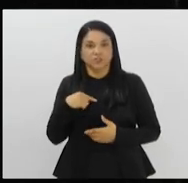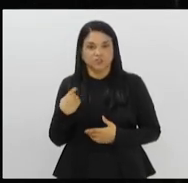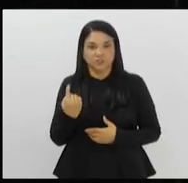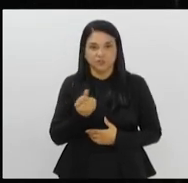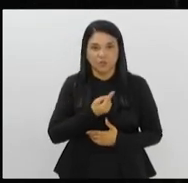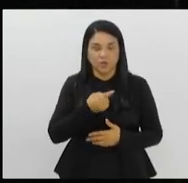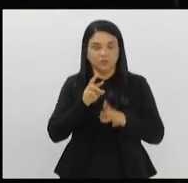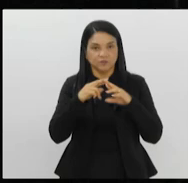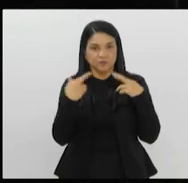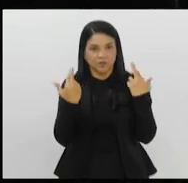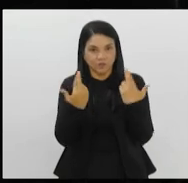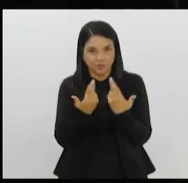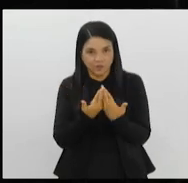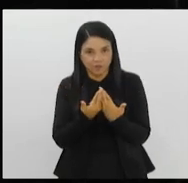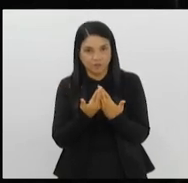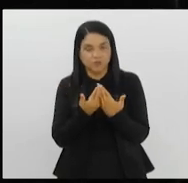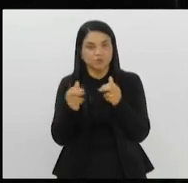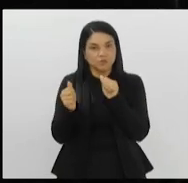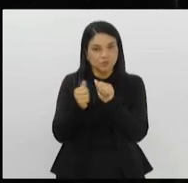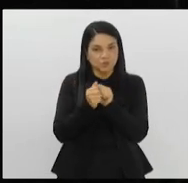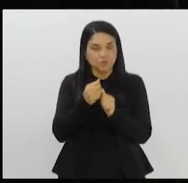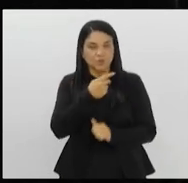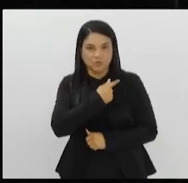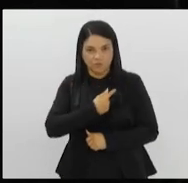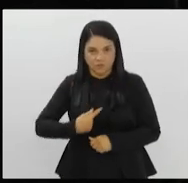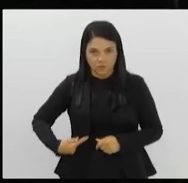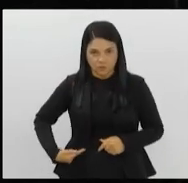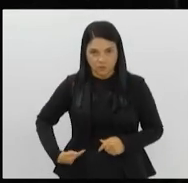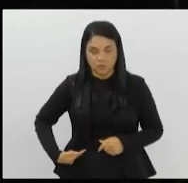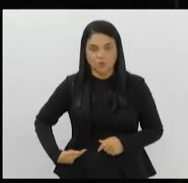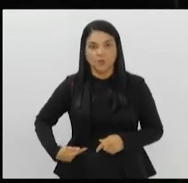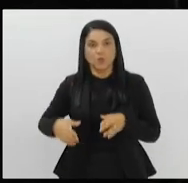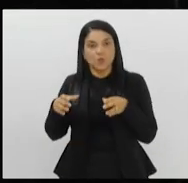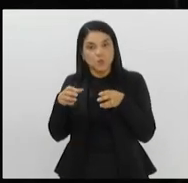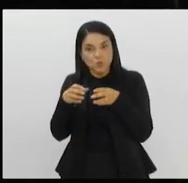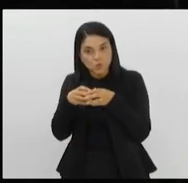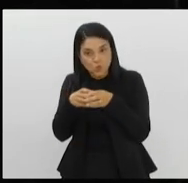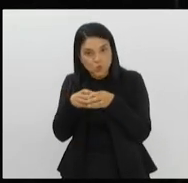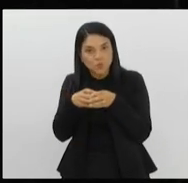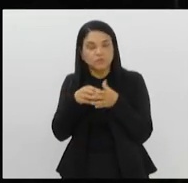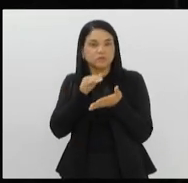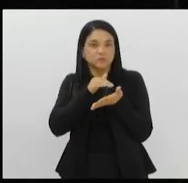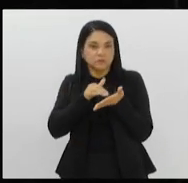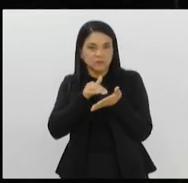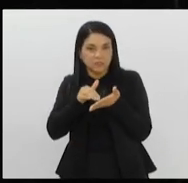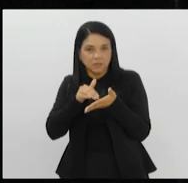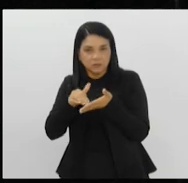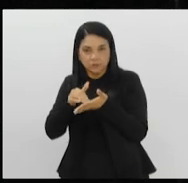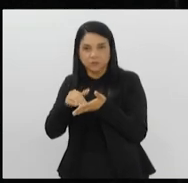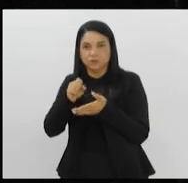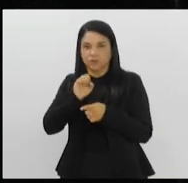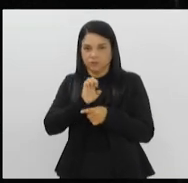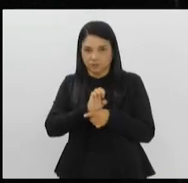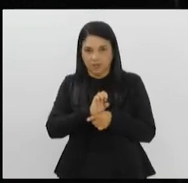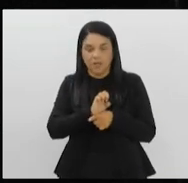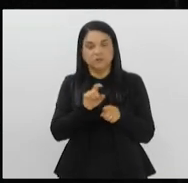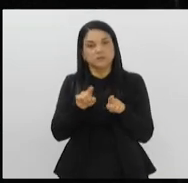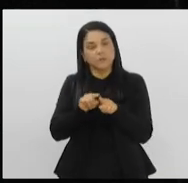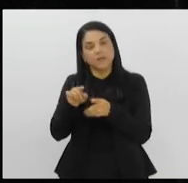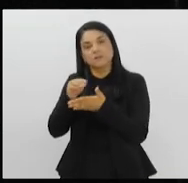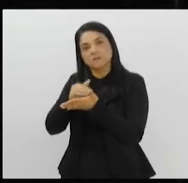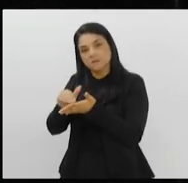nos reunimos com o governador e esse grupo de secretários, né, de Estado e também